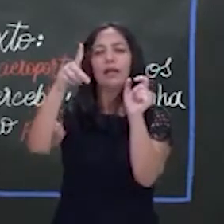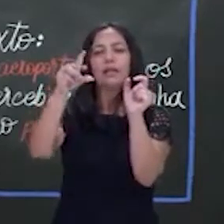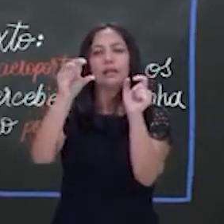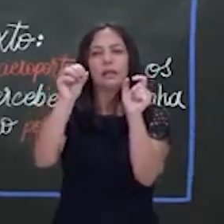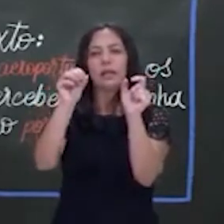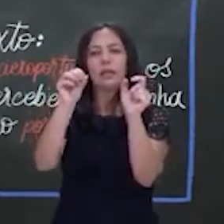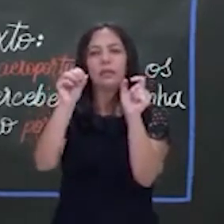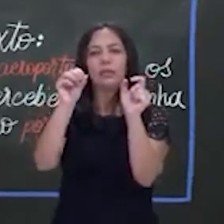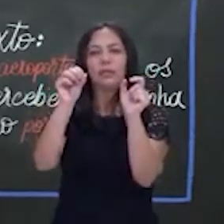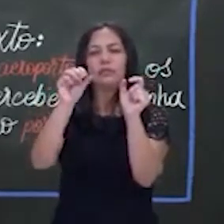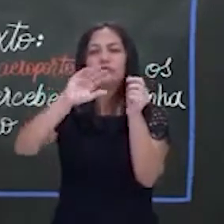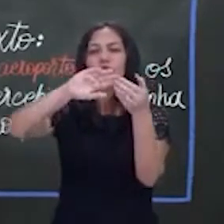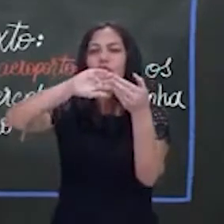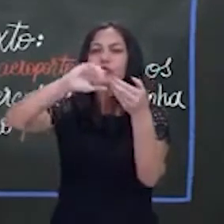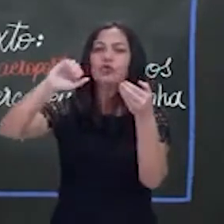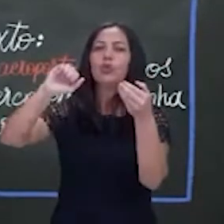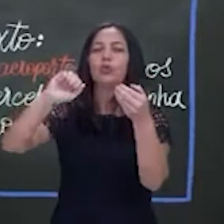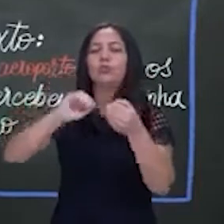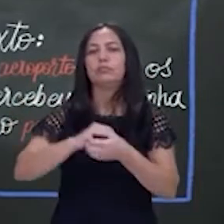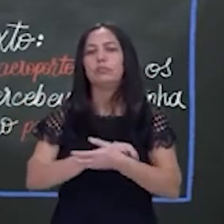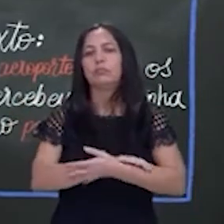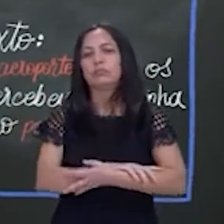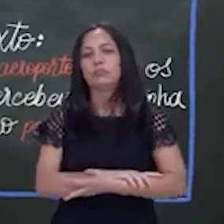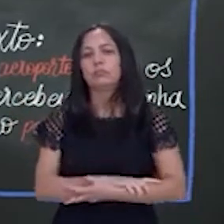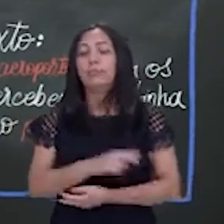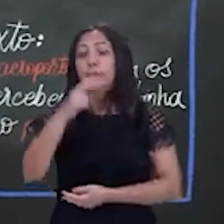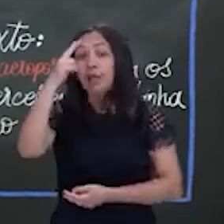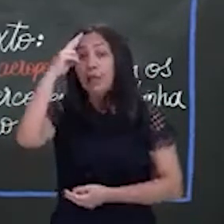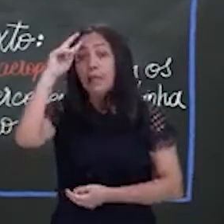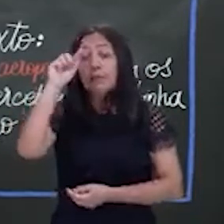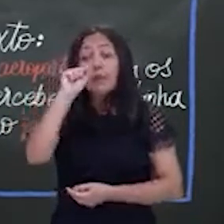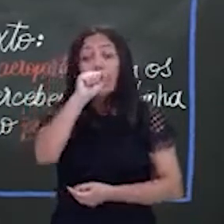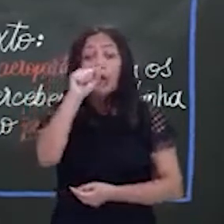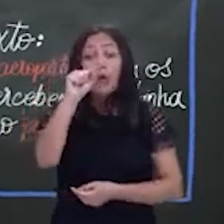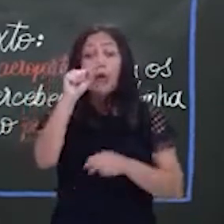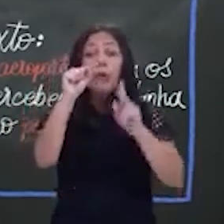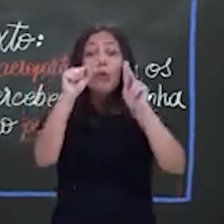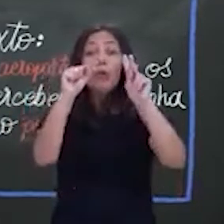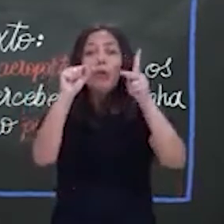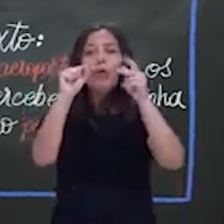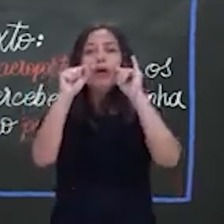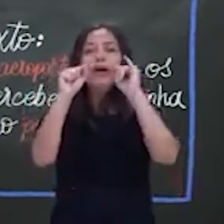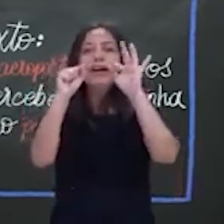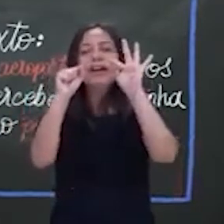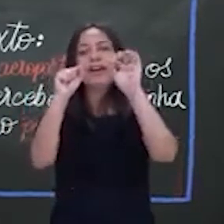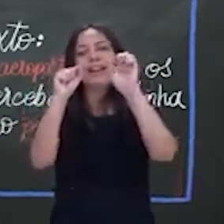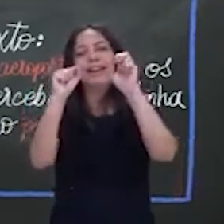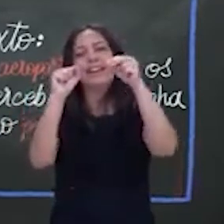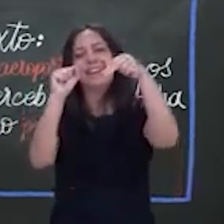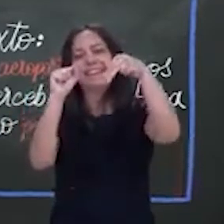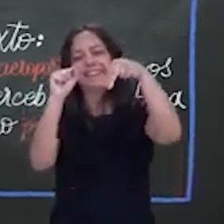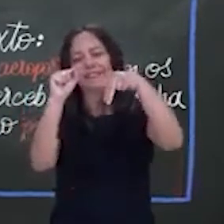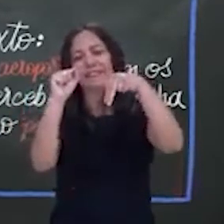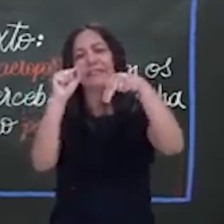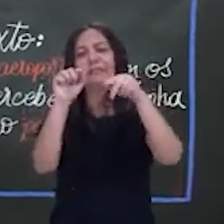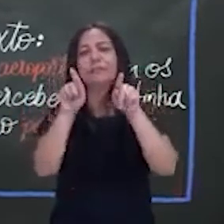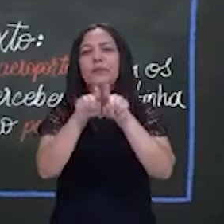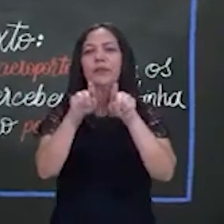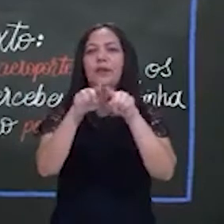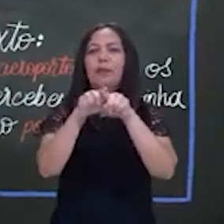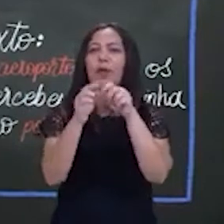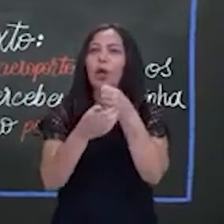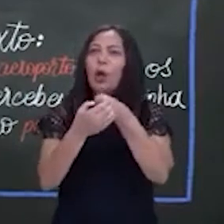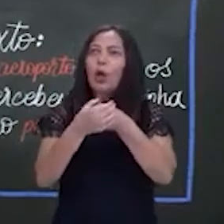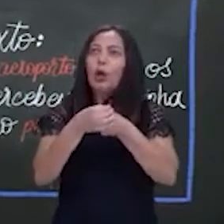Então, lembra, o hífen é aquele tracinho que unifica e junta as palavras guarda-chuva, por exemplo, como eu vou ter aqui já no meu exemplo, porta-malas.